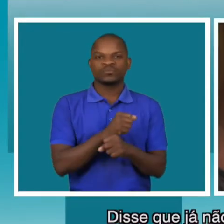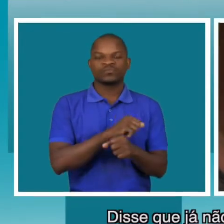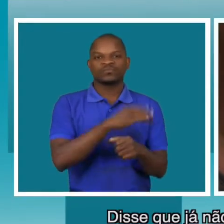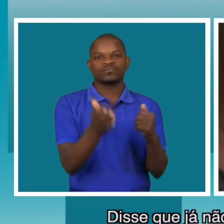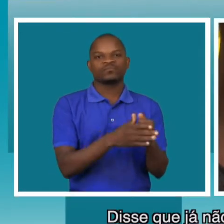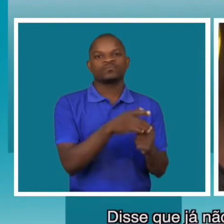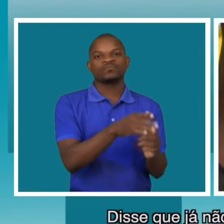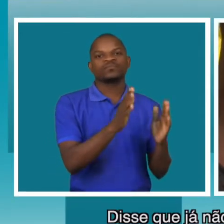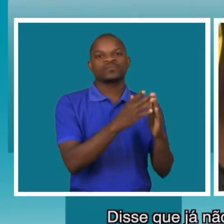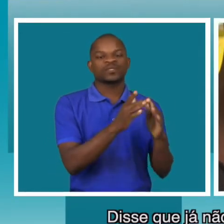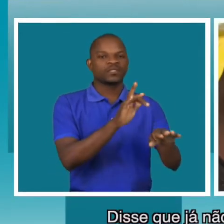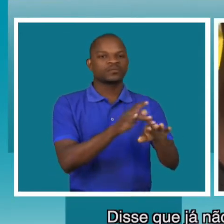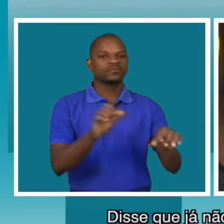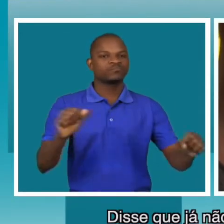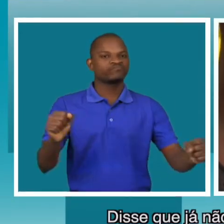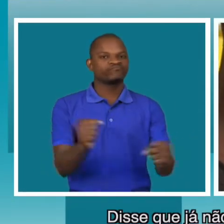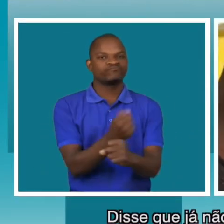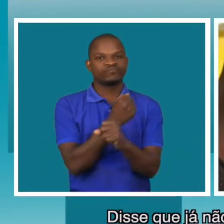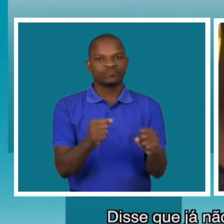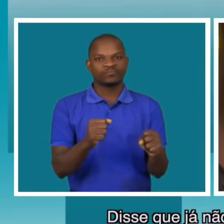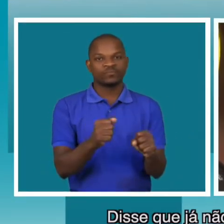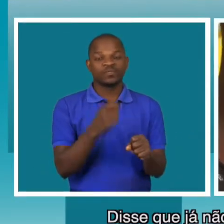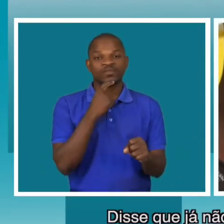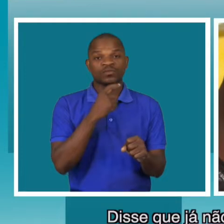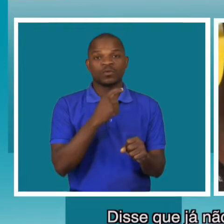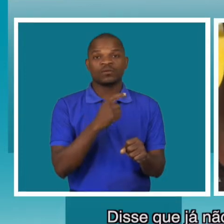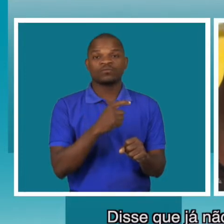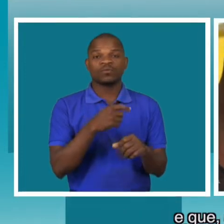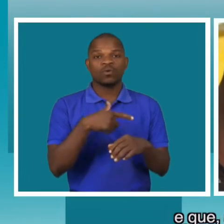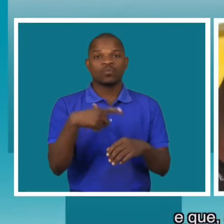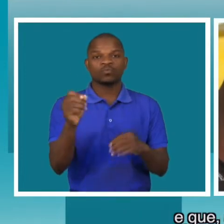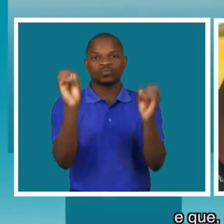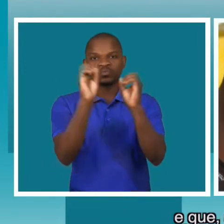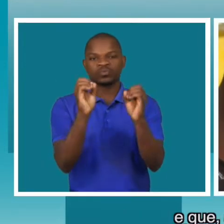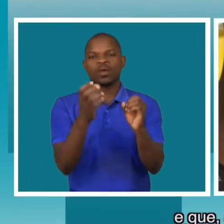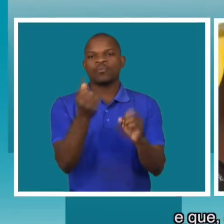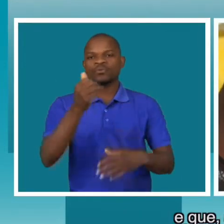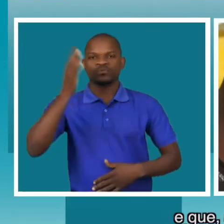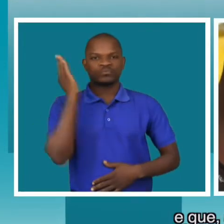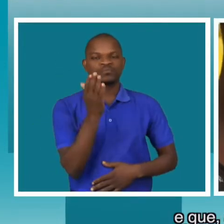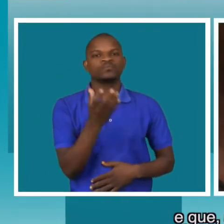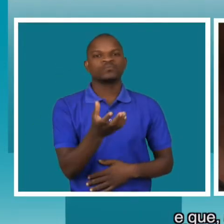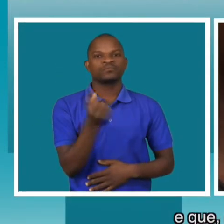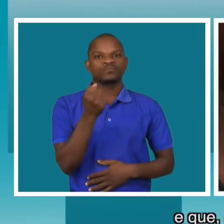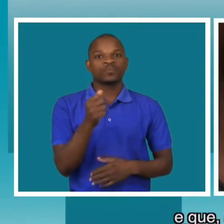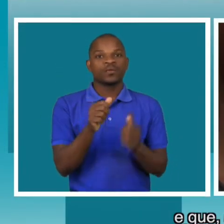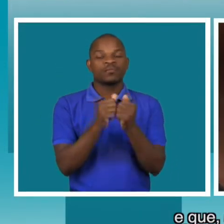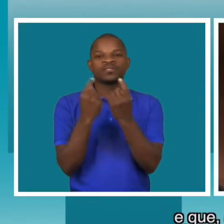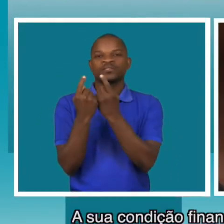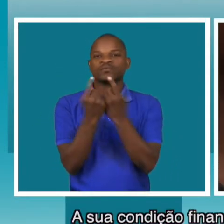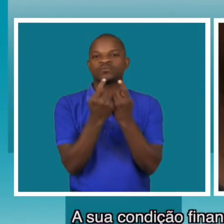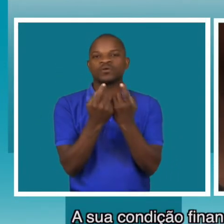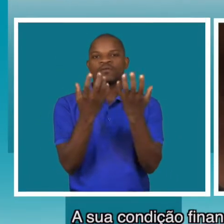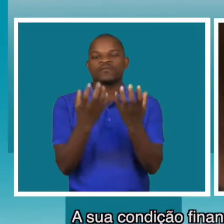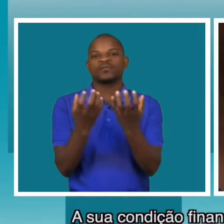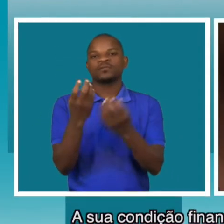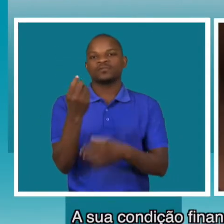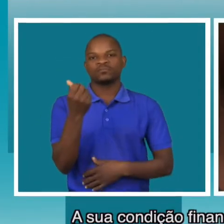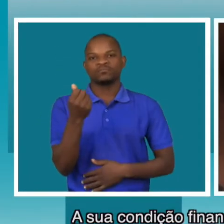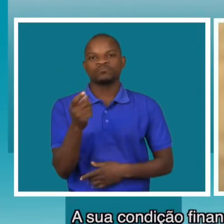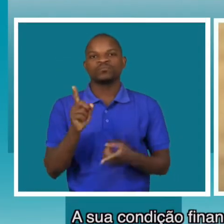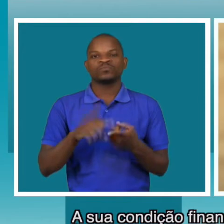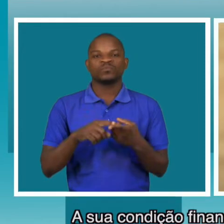quer me ver naquela casa, não quer pisar naquela casa. Disse que quando eu não saia dali, vai me catanar. Sua condição financeira